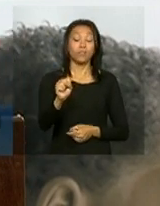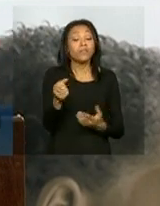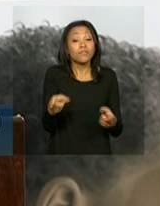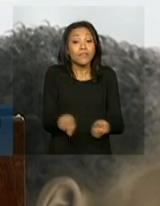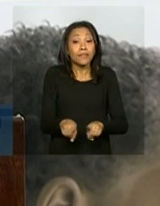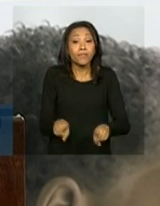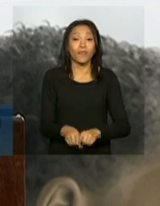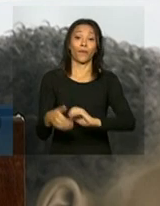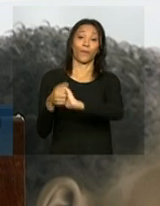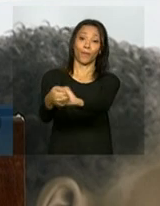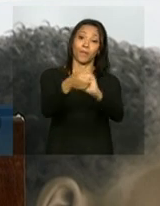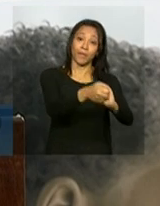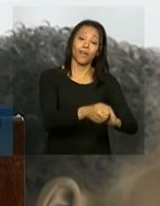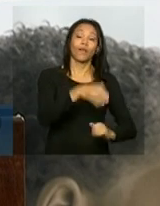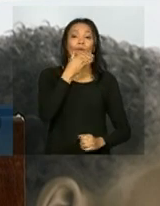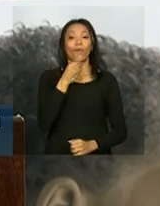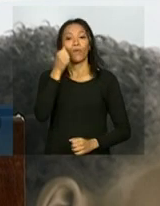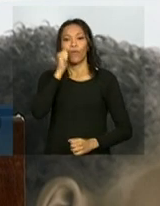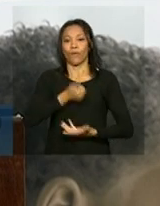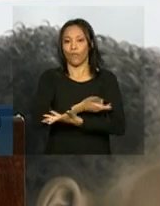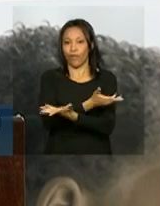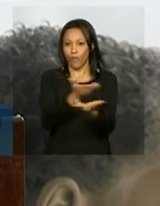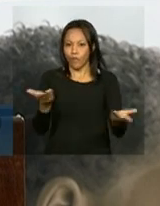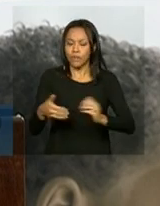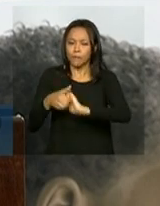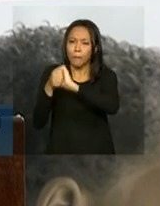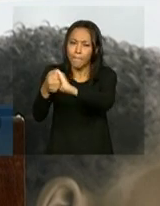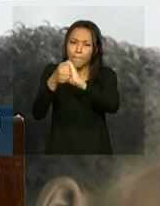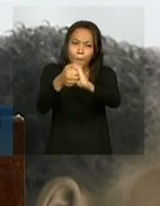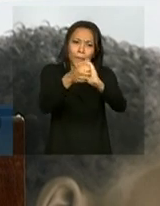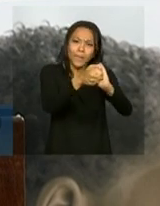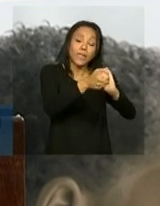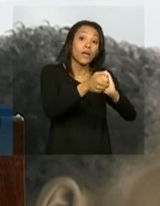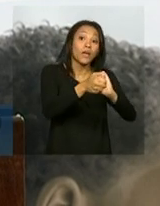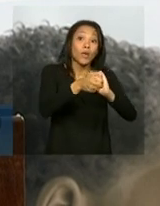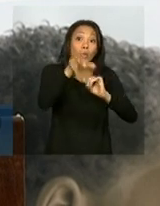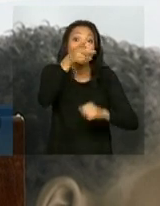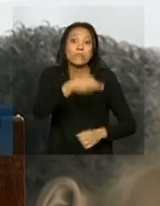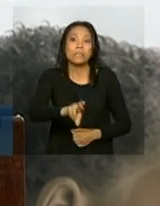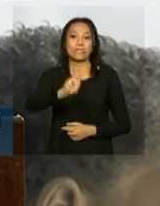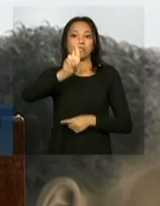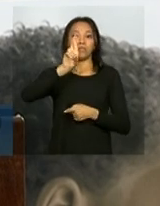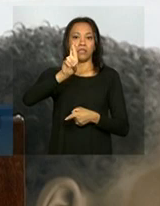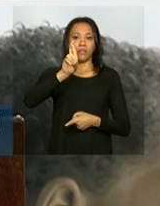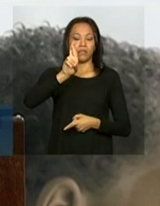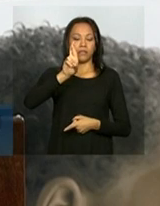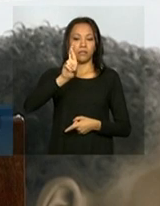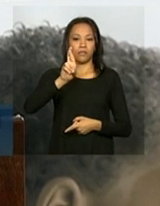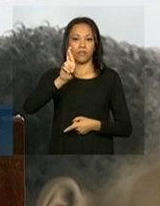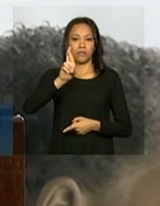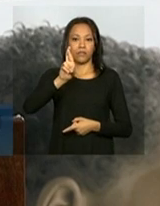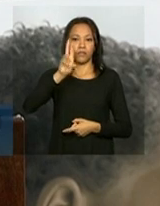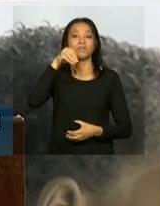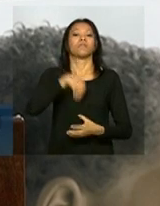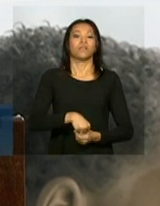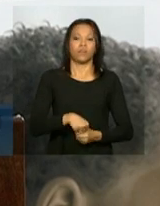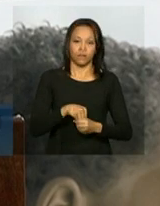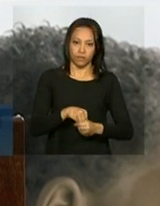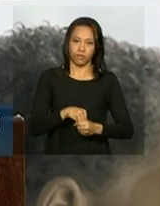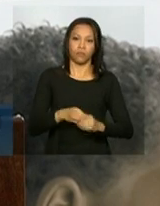cumprimentar as senhoras e os senhores deputados ao cumprimentar o líder do governo no na Câmara